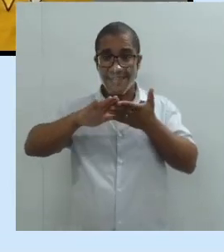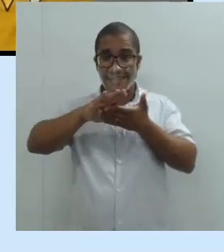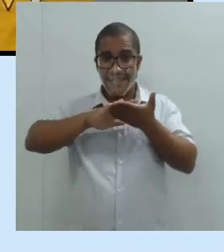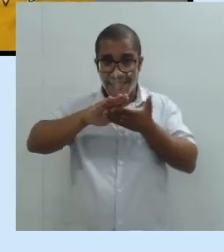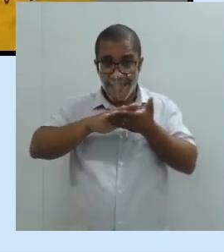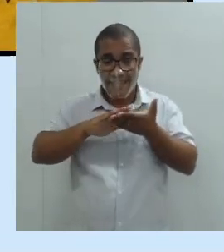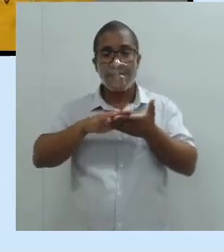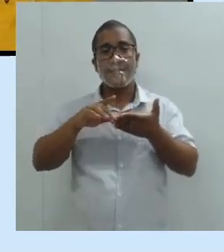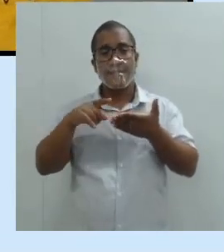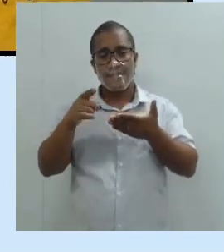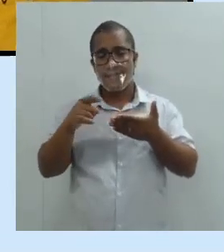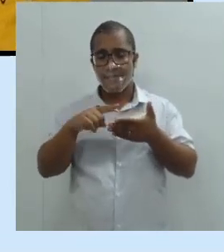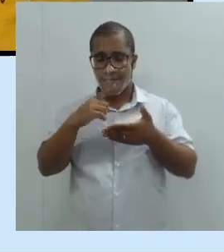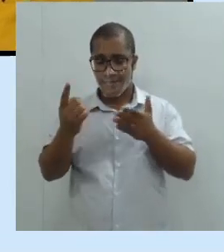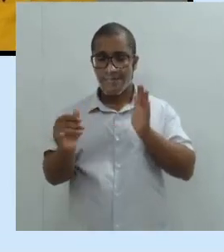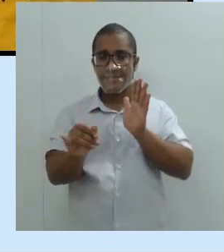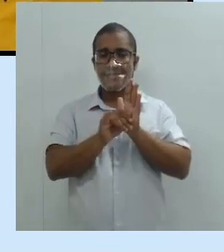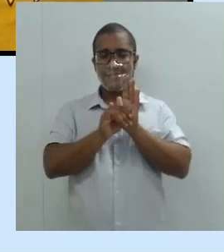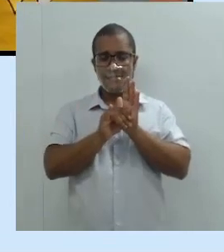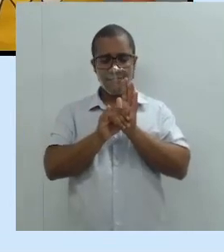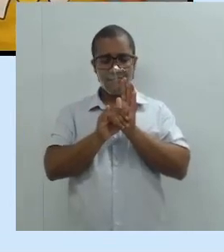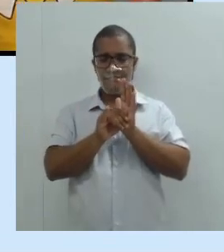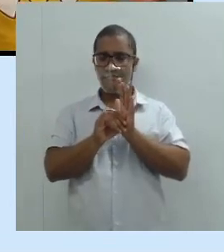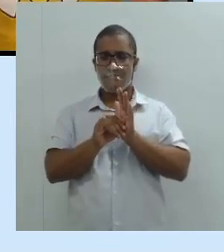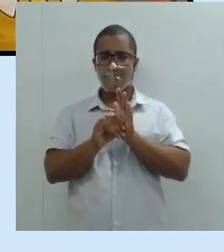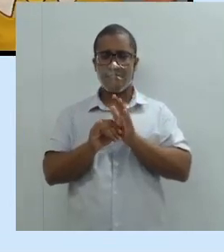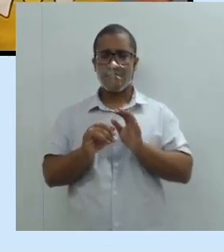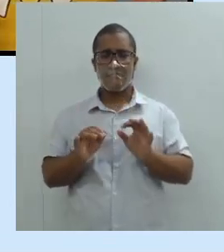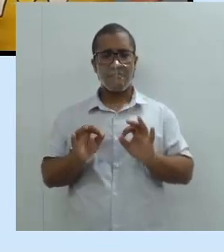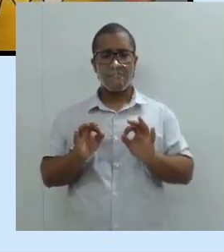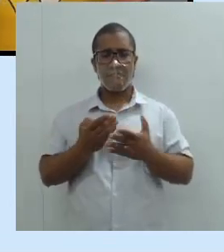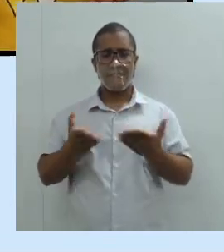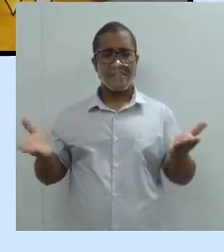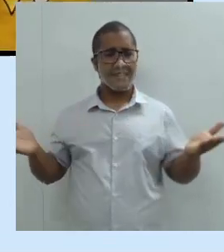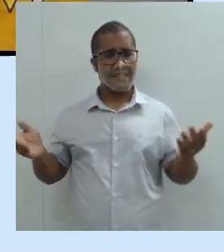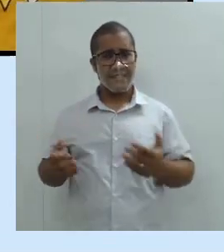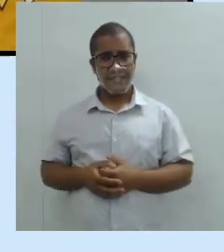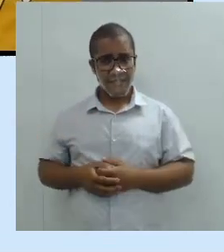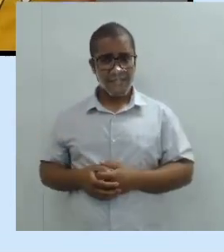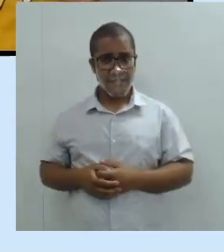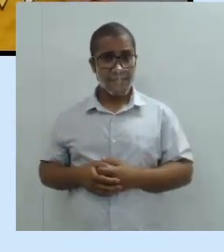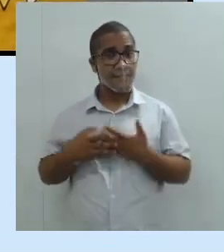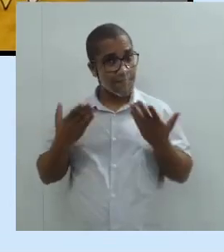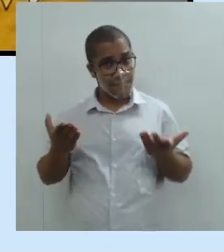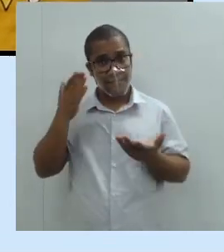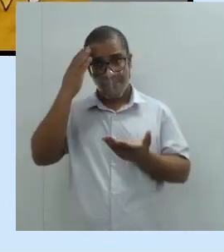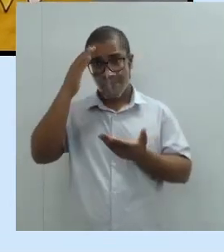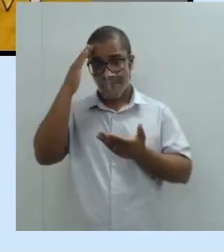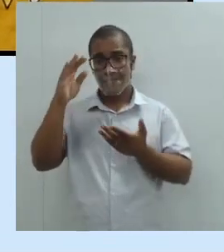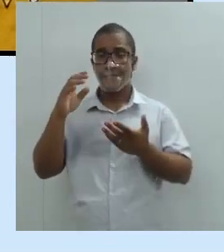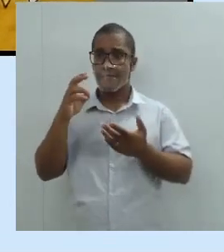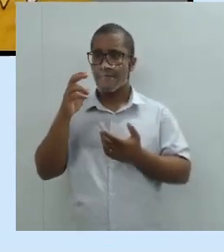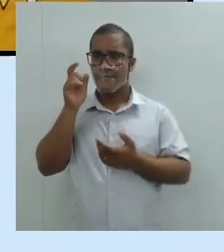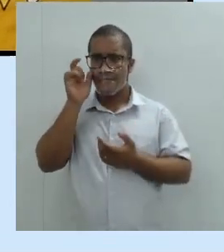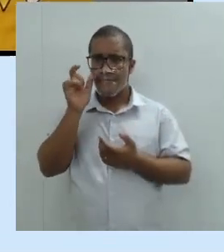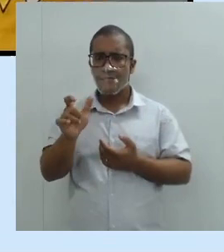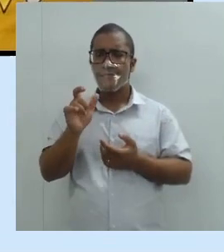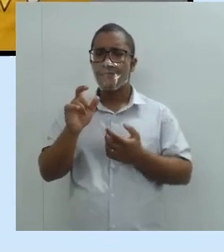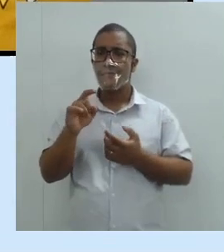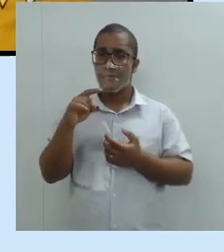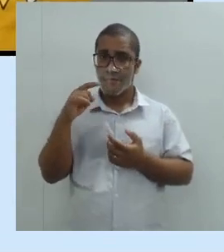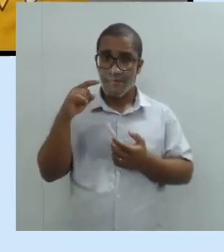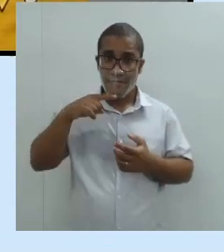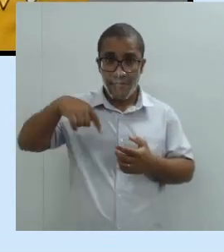imaginou a gente sem essa identidade cultural de pernambucana, como é que a gente seria? Então é bastante interessante todos